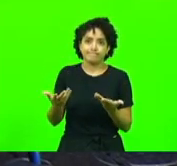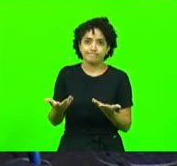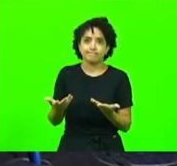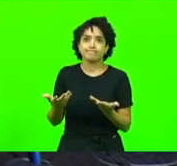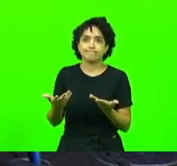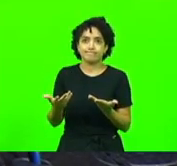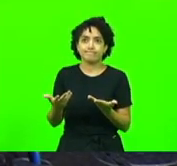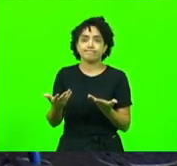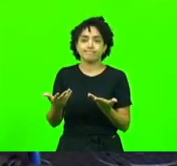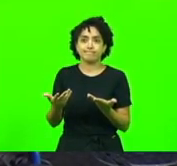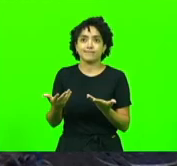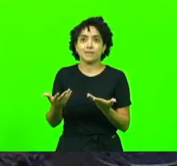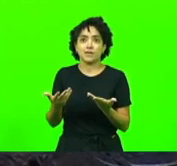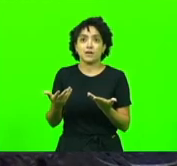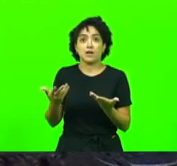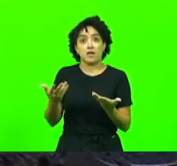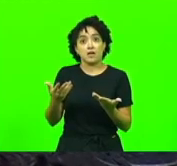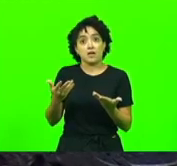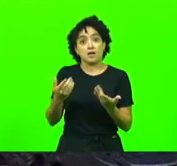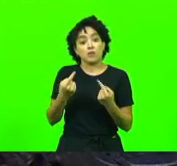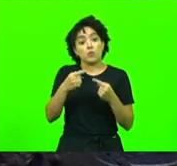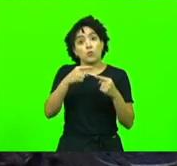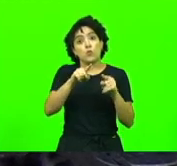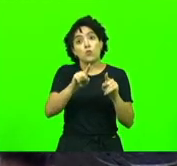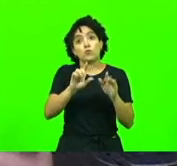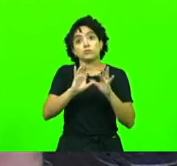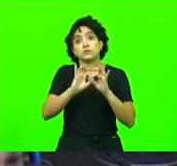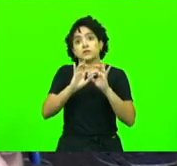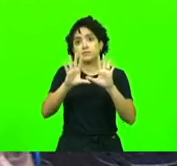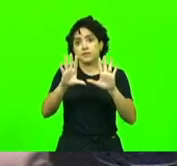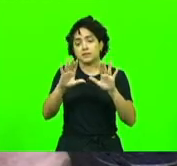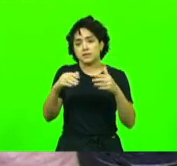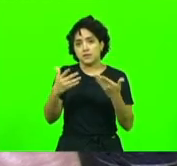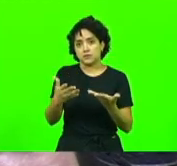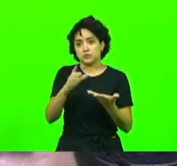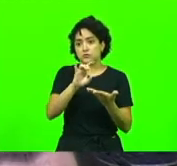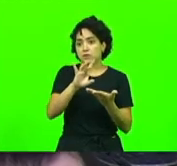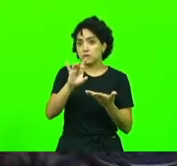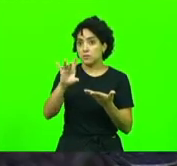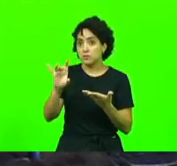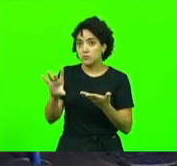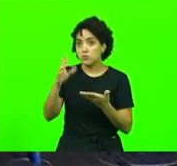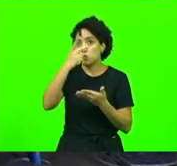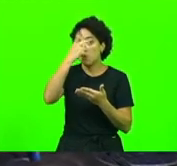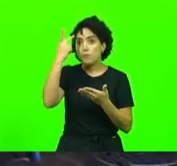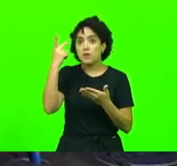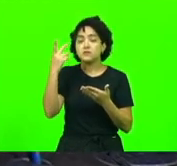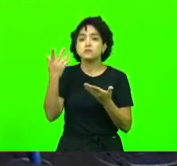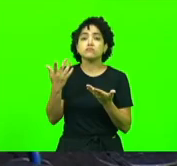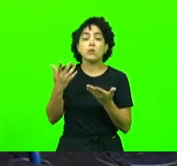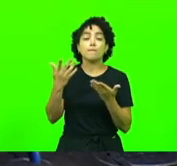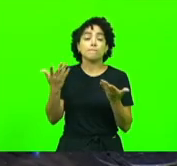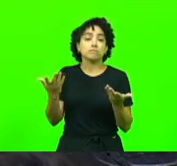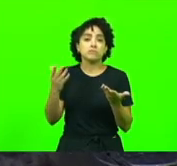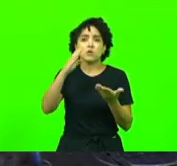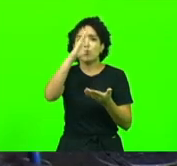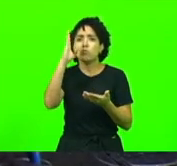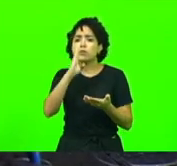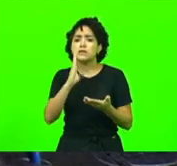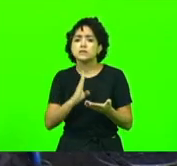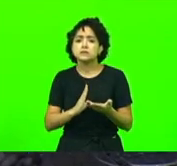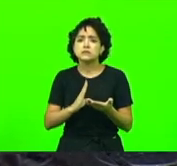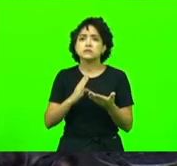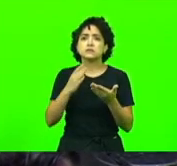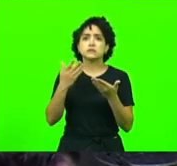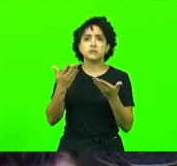porque seria um atentado contra as nossas liberdades. E o Brasil é esse país, deputado Gessé, que nós temos que, no